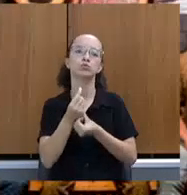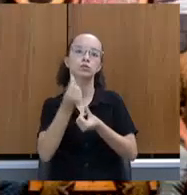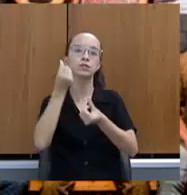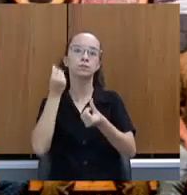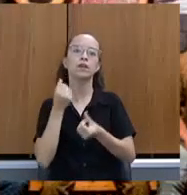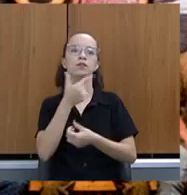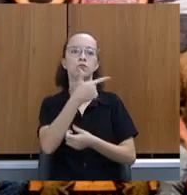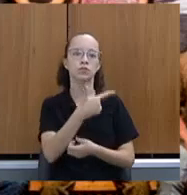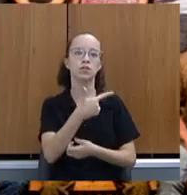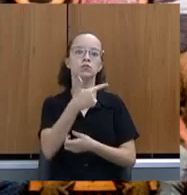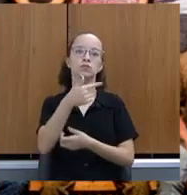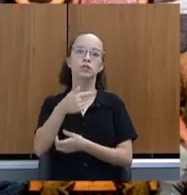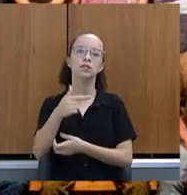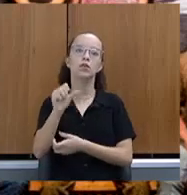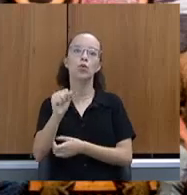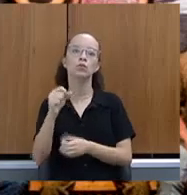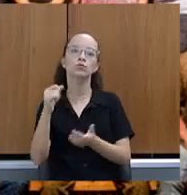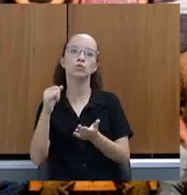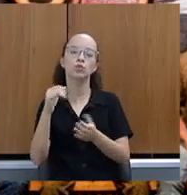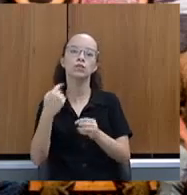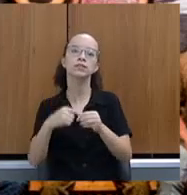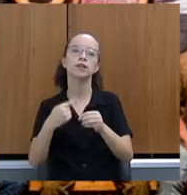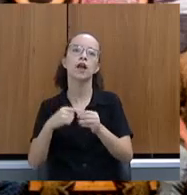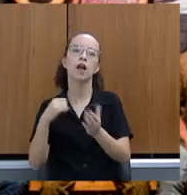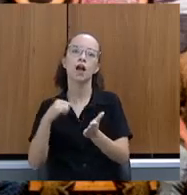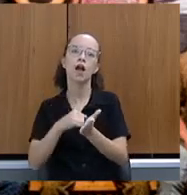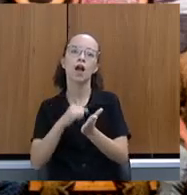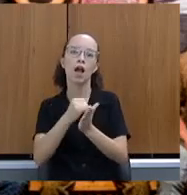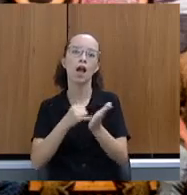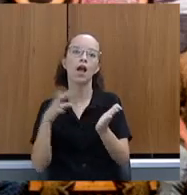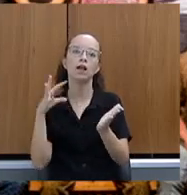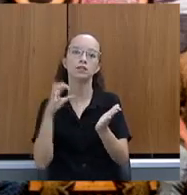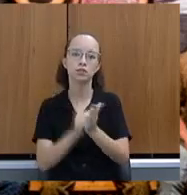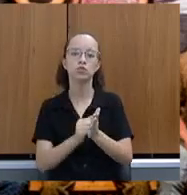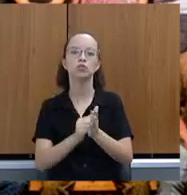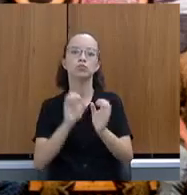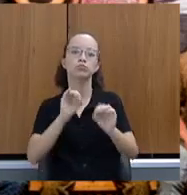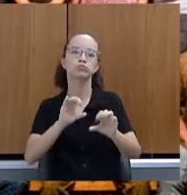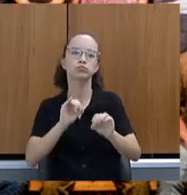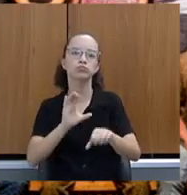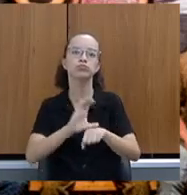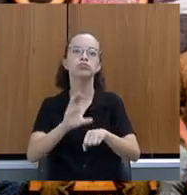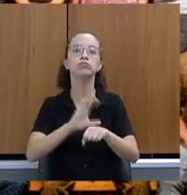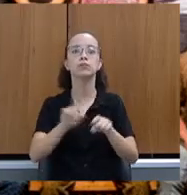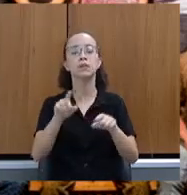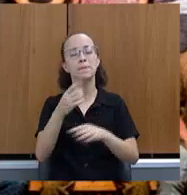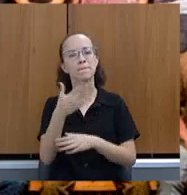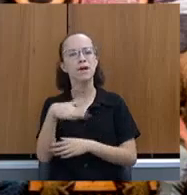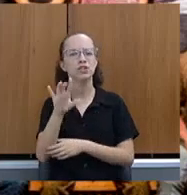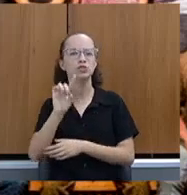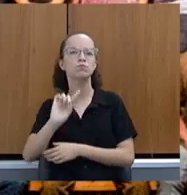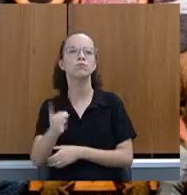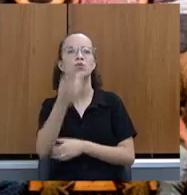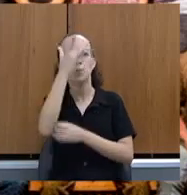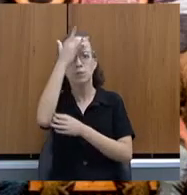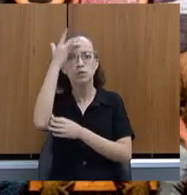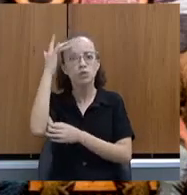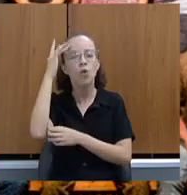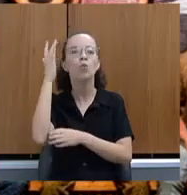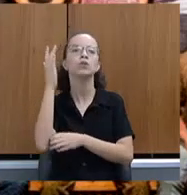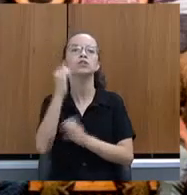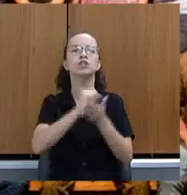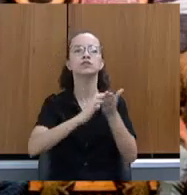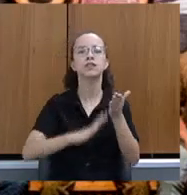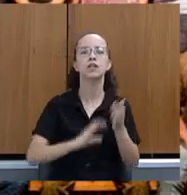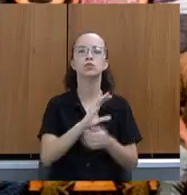278 cidades inscritas no programa de curso de protestação mas de uma mil pessoas inscritas em atividades coordenadas